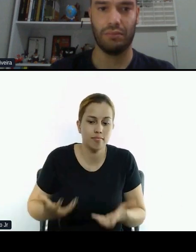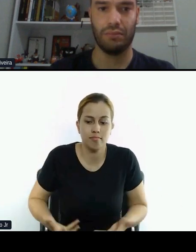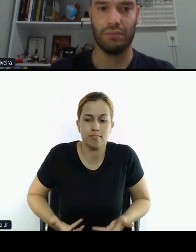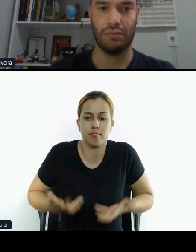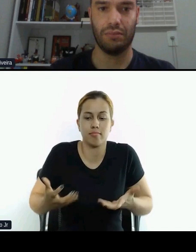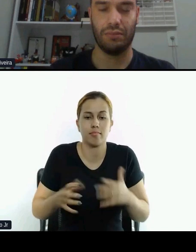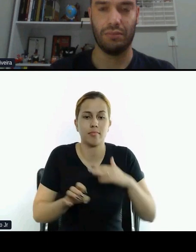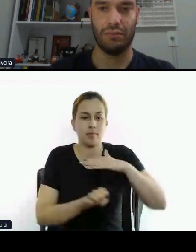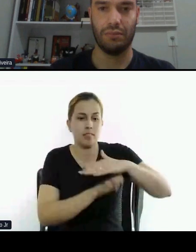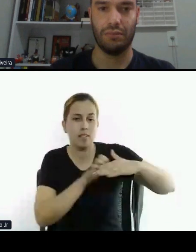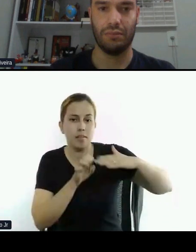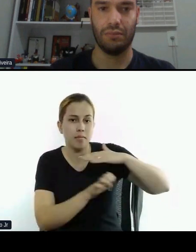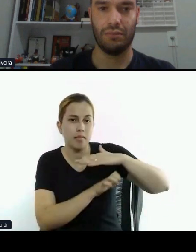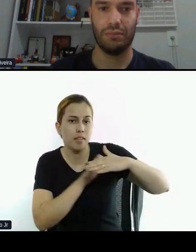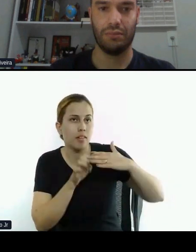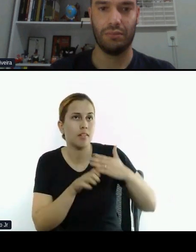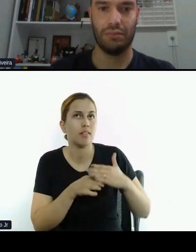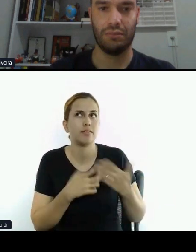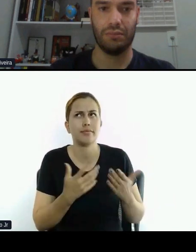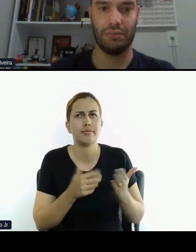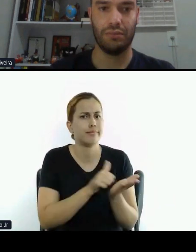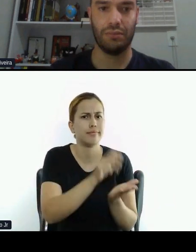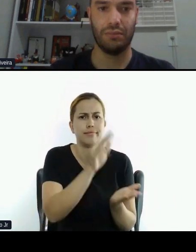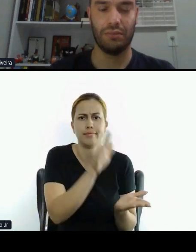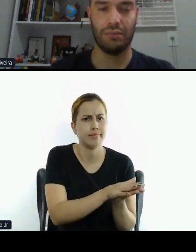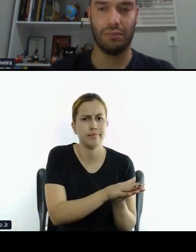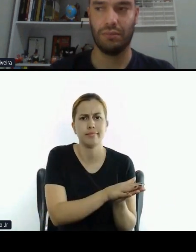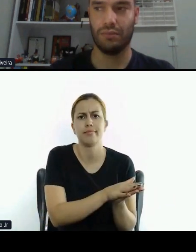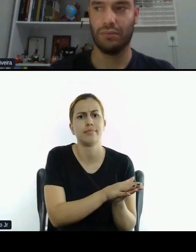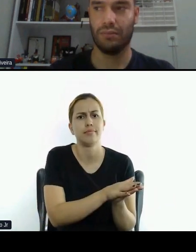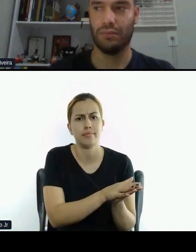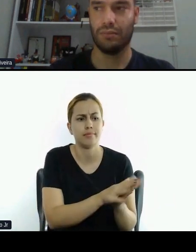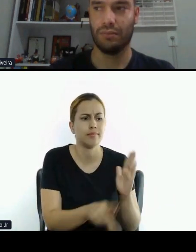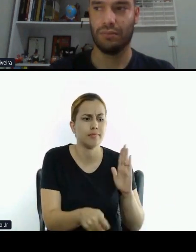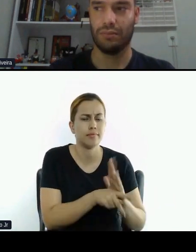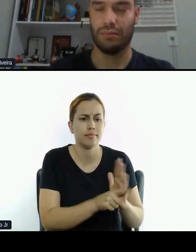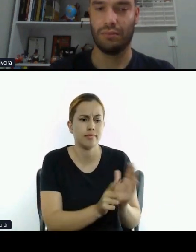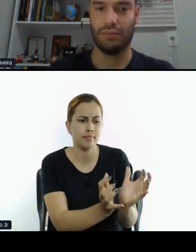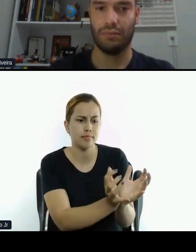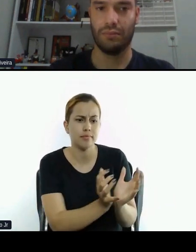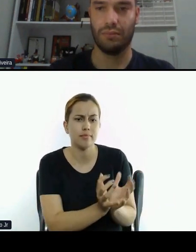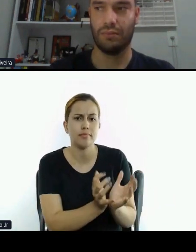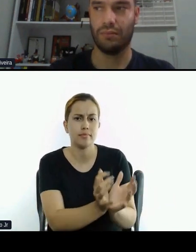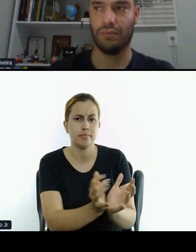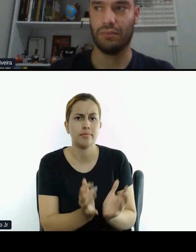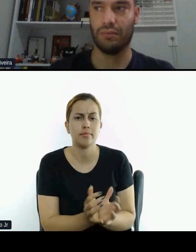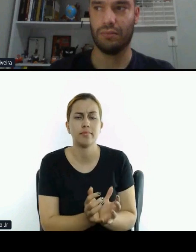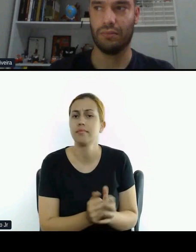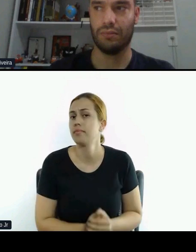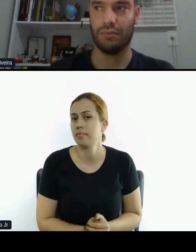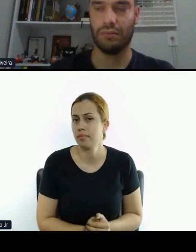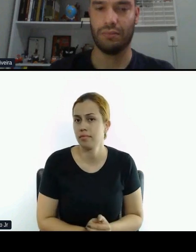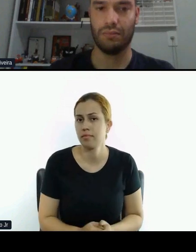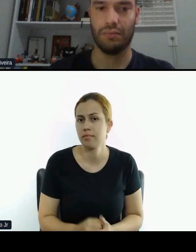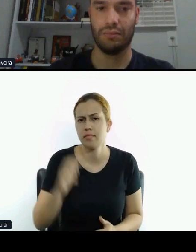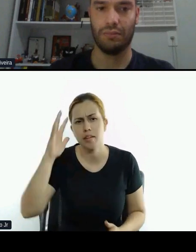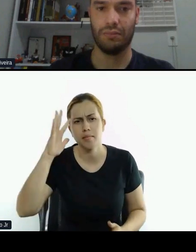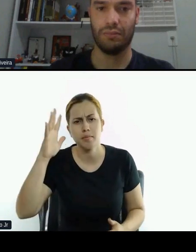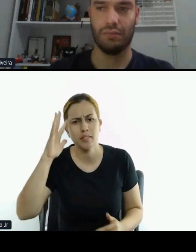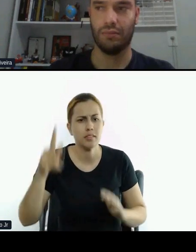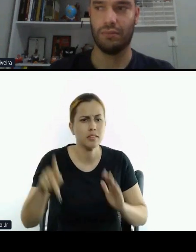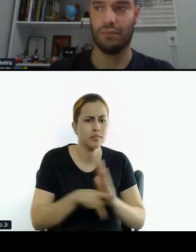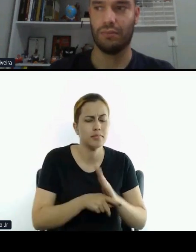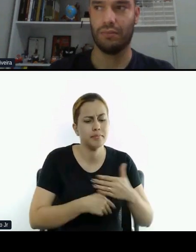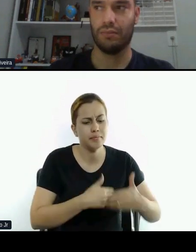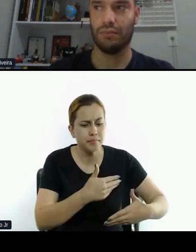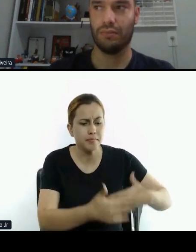pública ou privada, vai querer ser multada pelo órgão X lá que vai verificar isso, né? Ou pelas denúncias, etc.